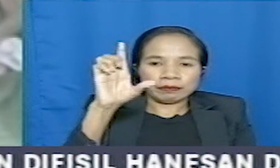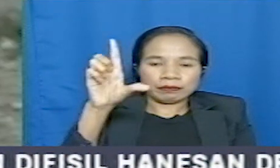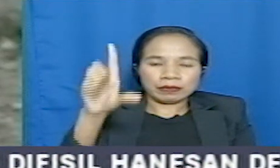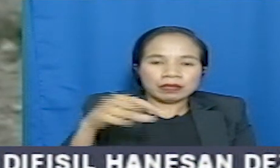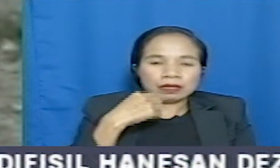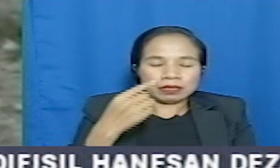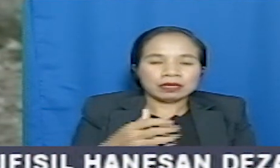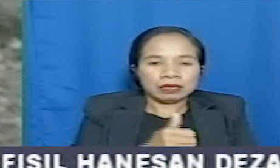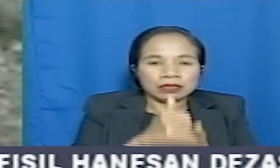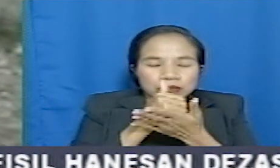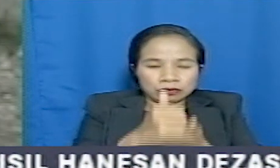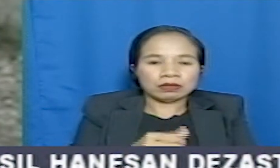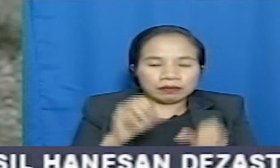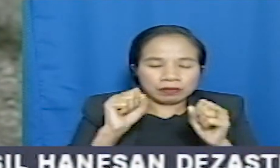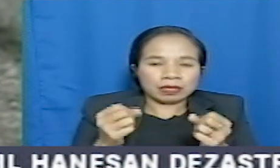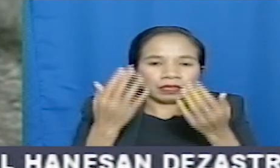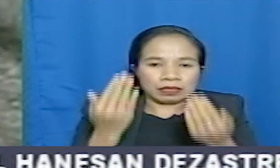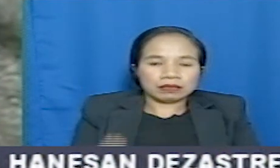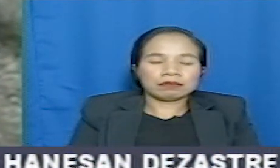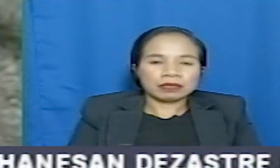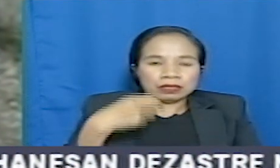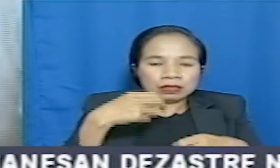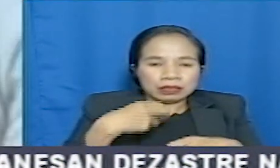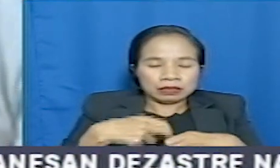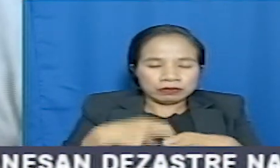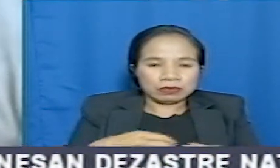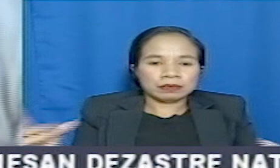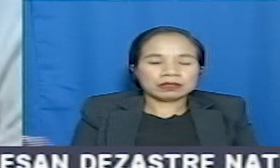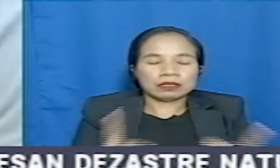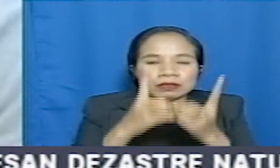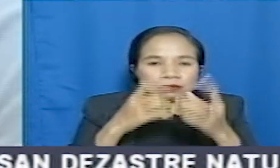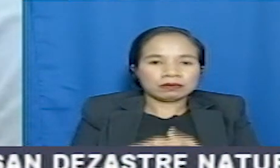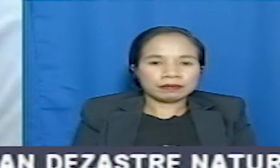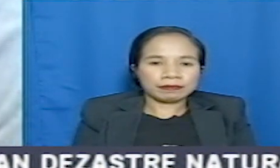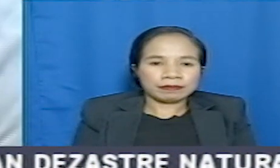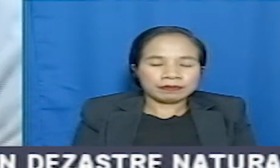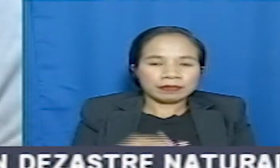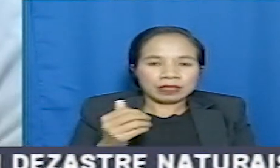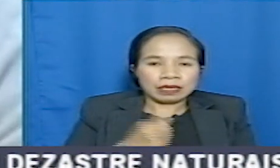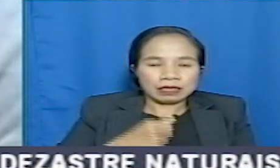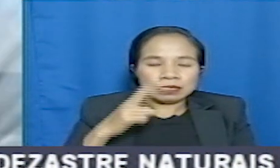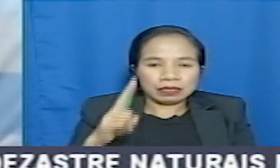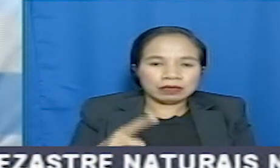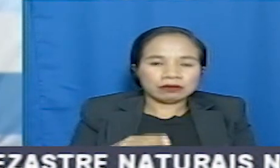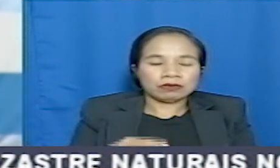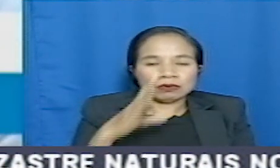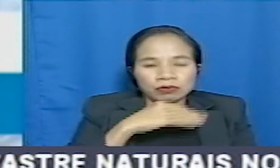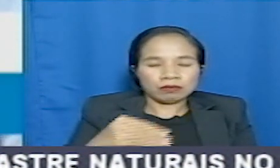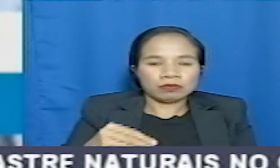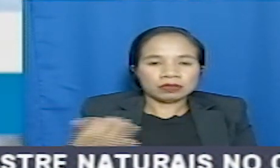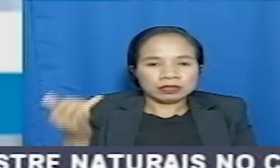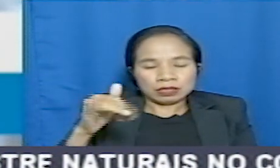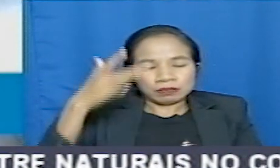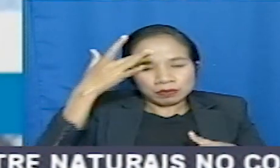apoio no befarece Bele Hakman sofrimento no be sira enfrenta Aileu larang né nomos sira moras lili